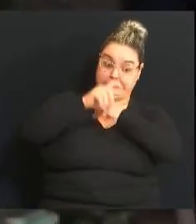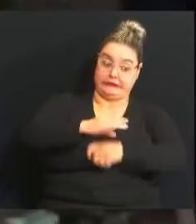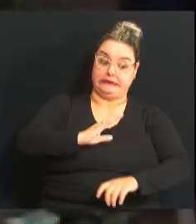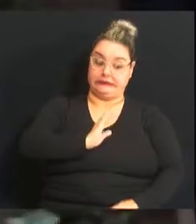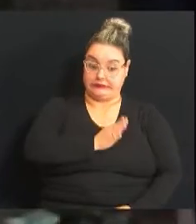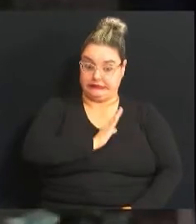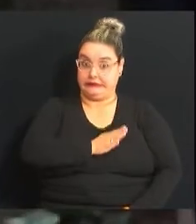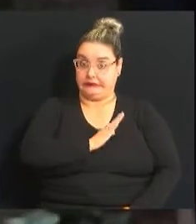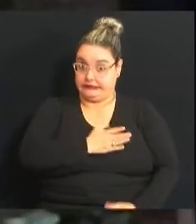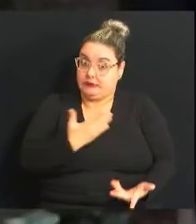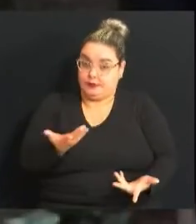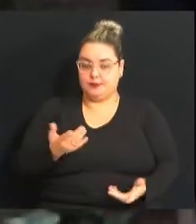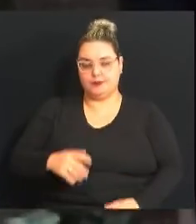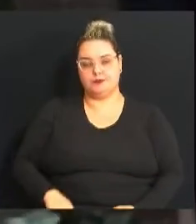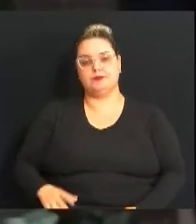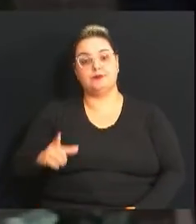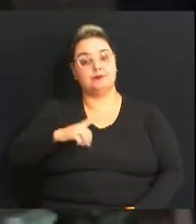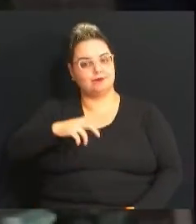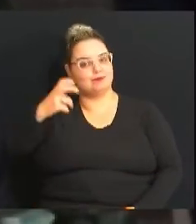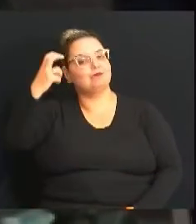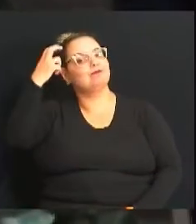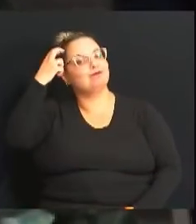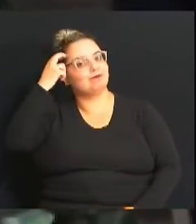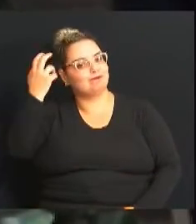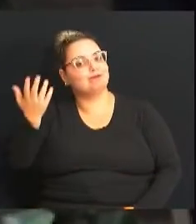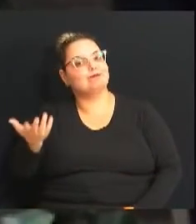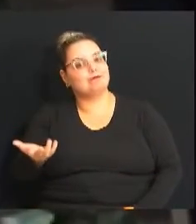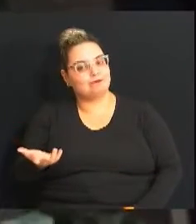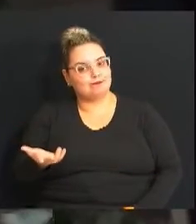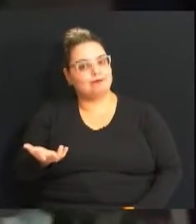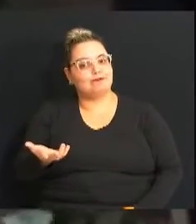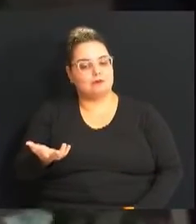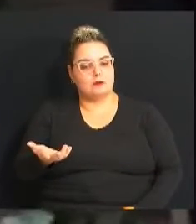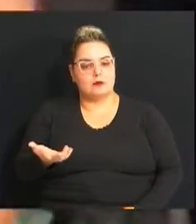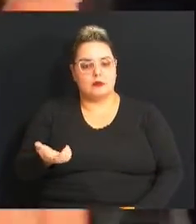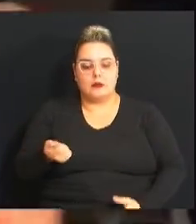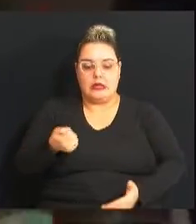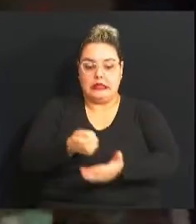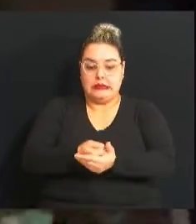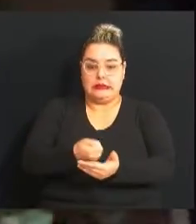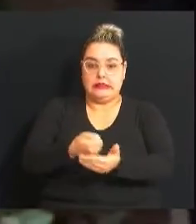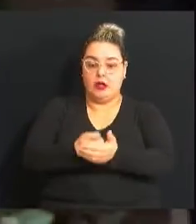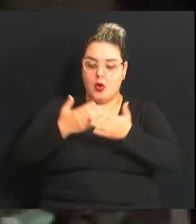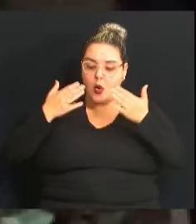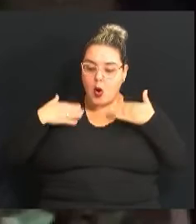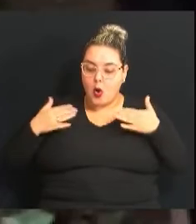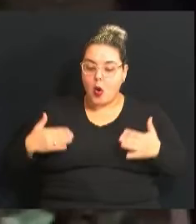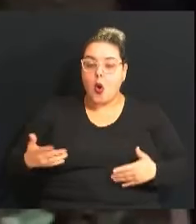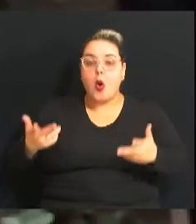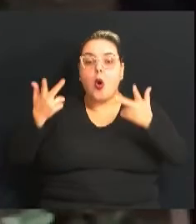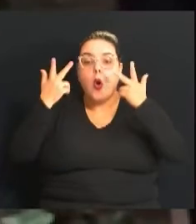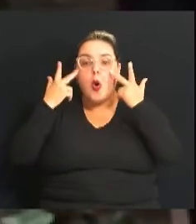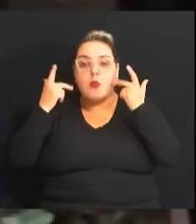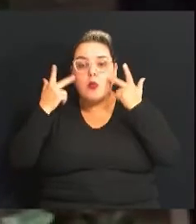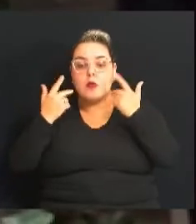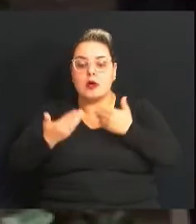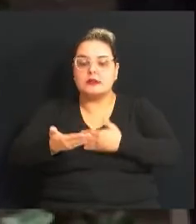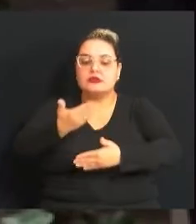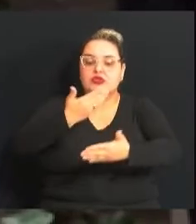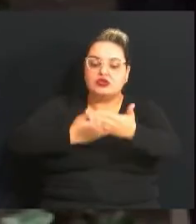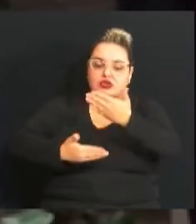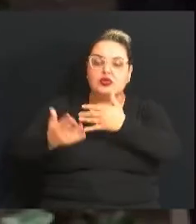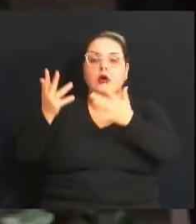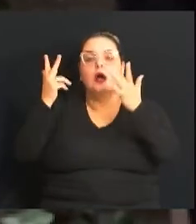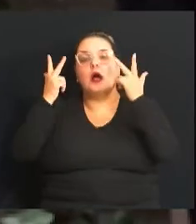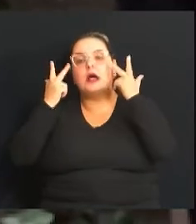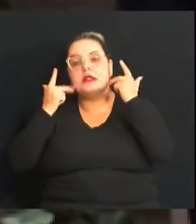Existe, infelizmente, uma cultura que oprime um corpo natural e as trocas naturais que